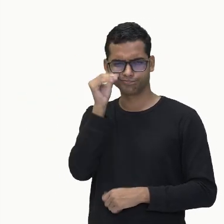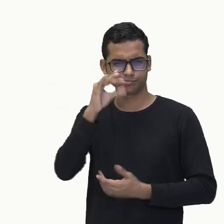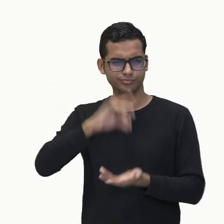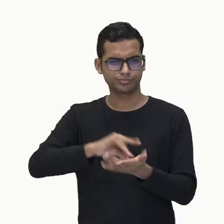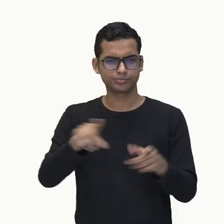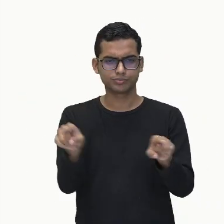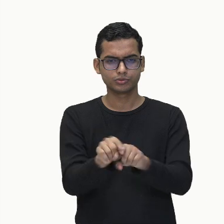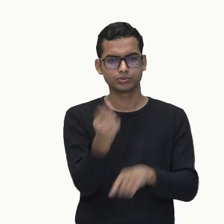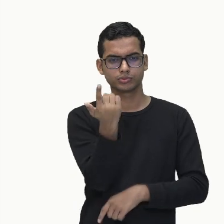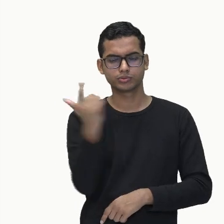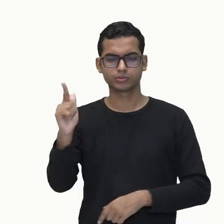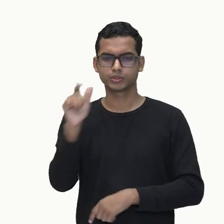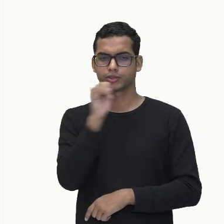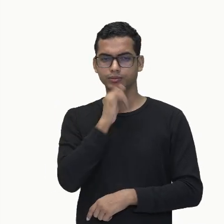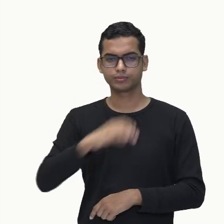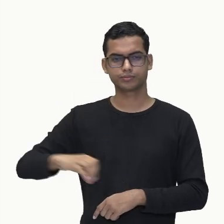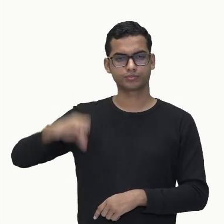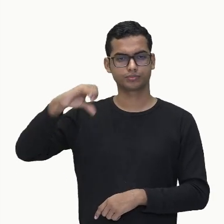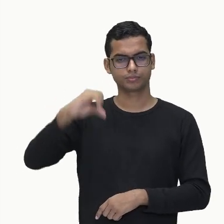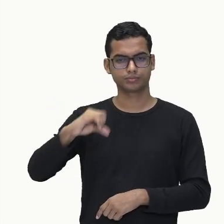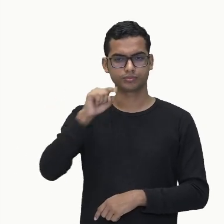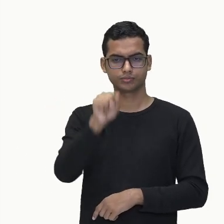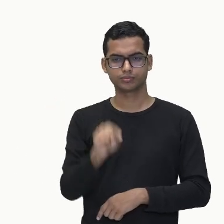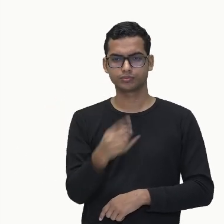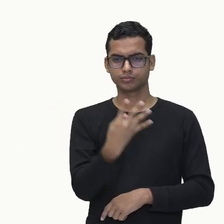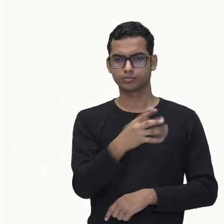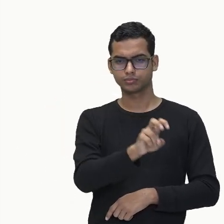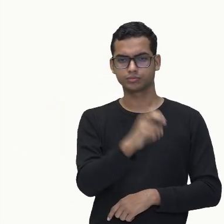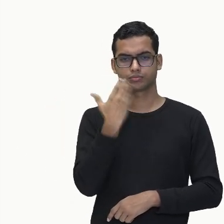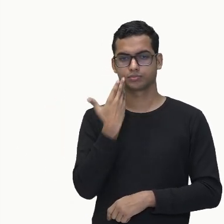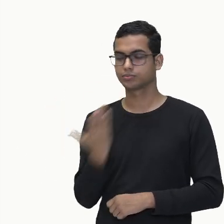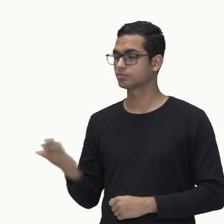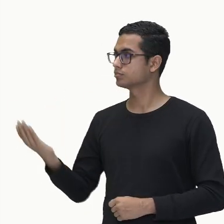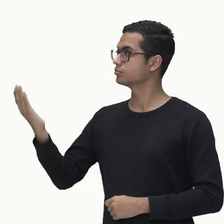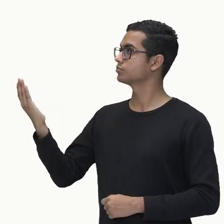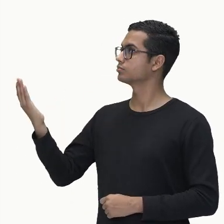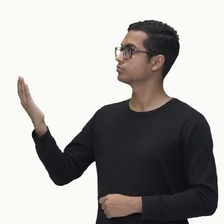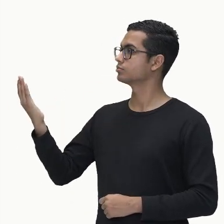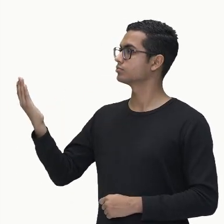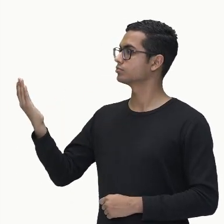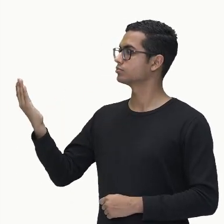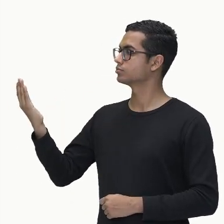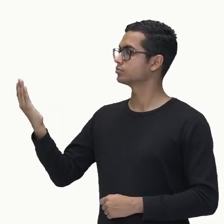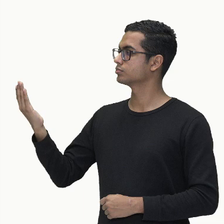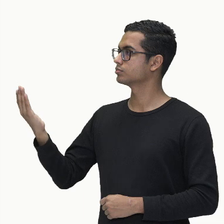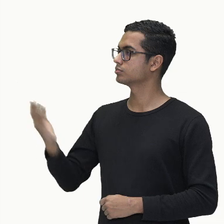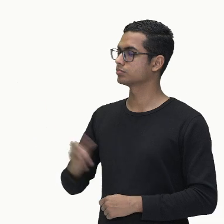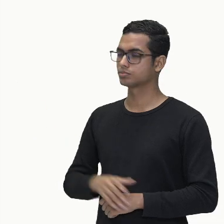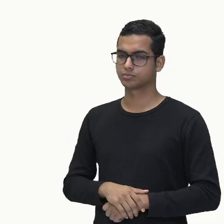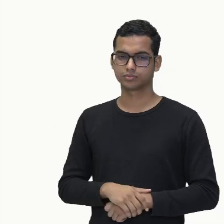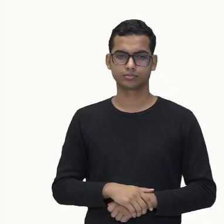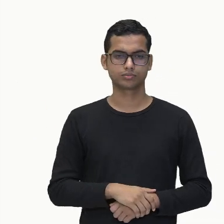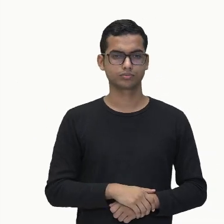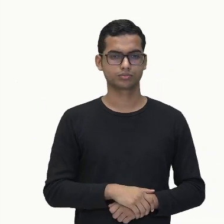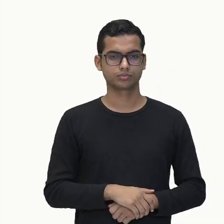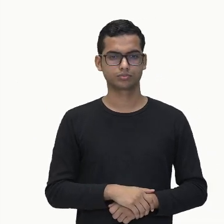9:45 profe 104 ão 9:45